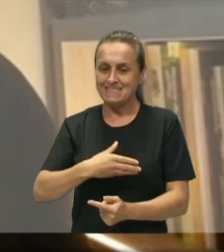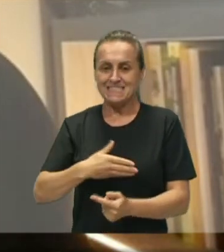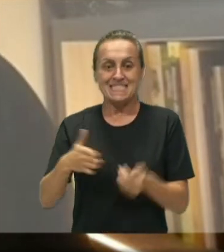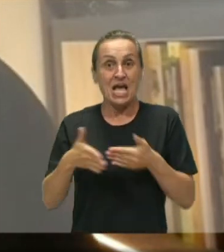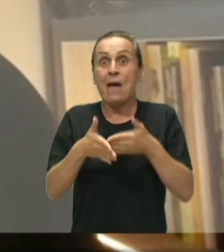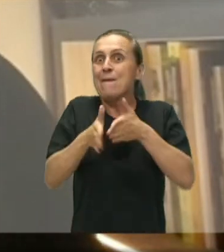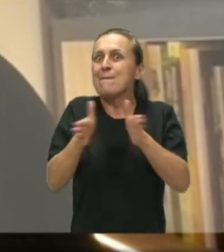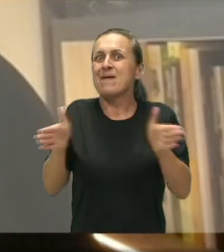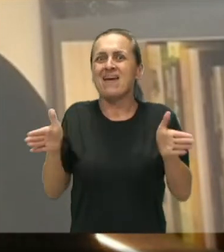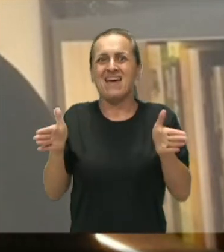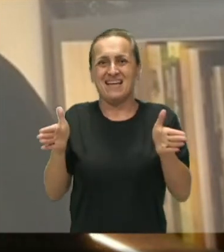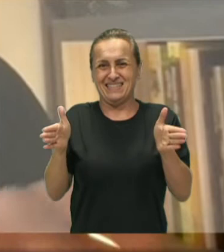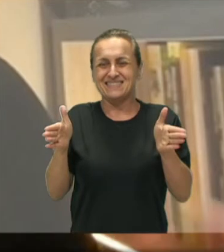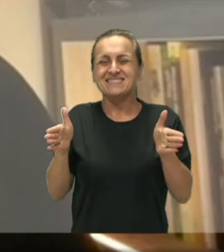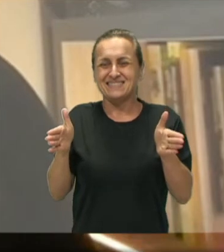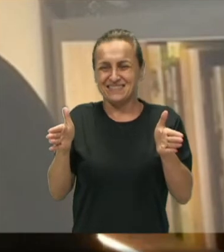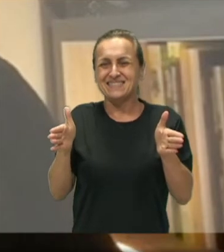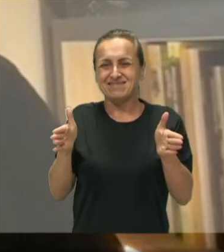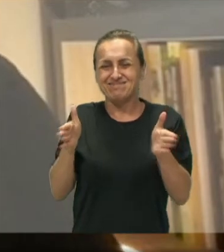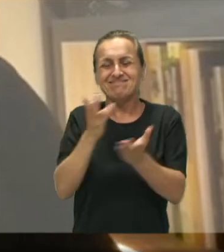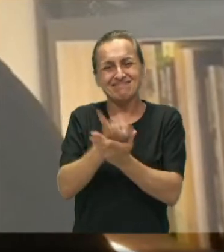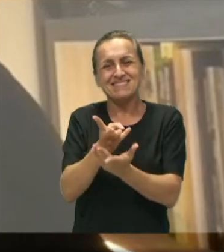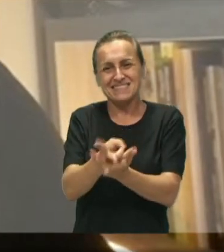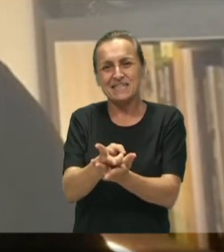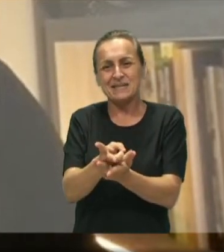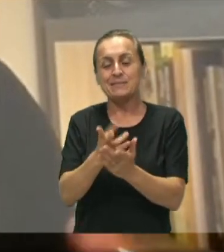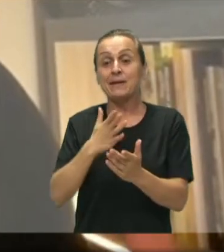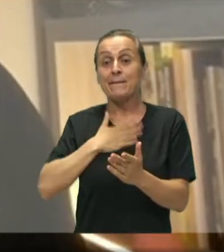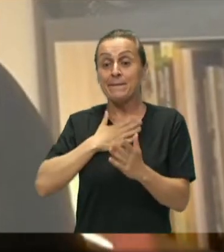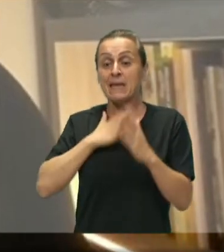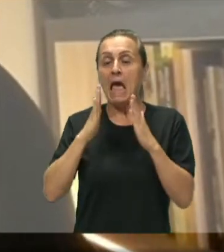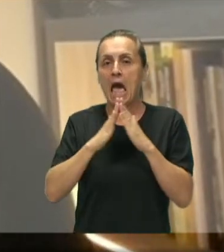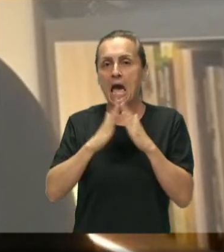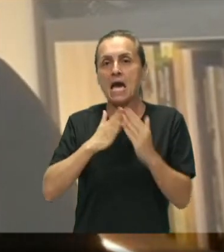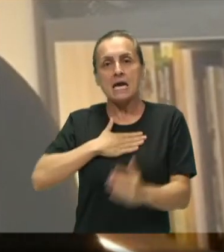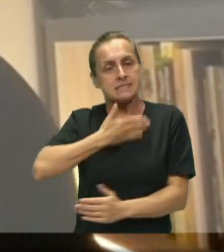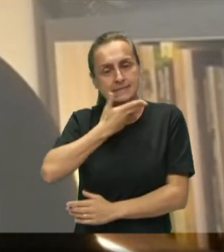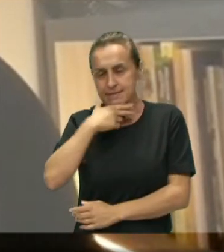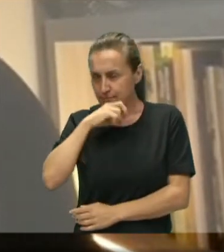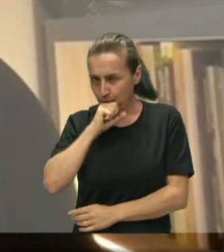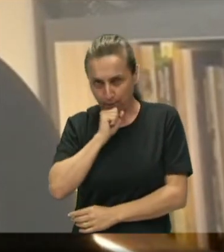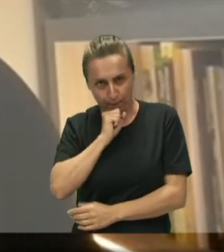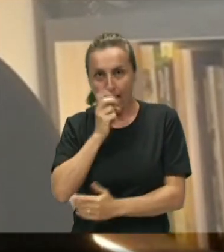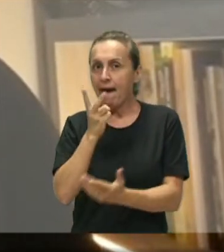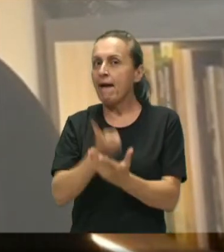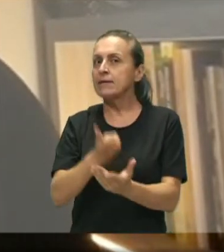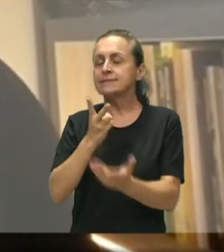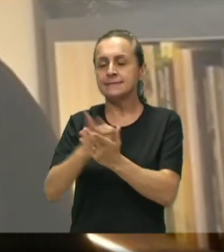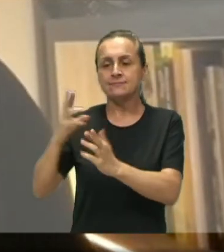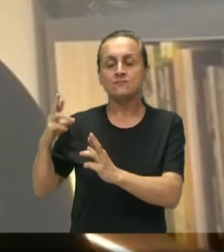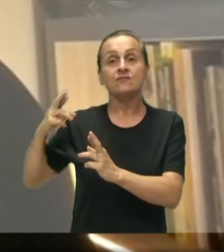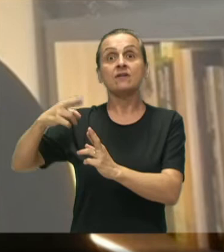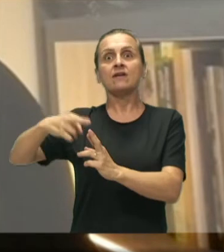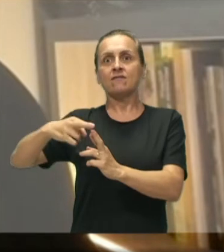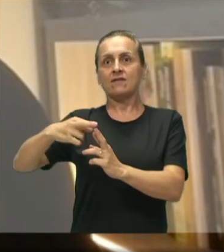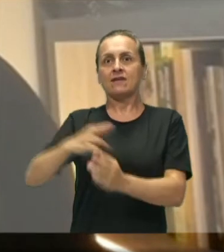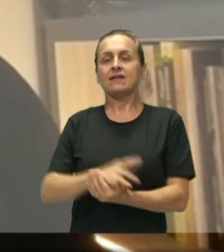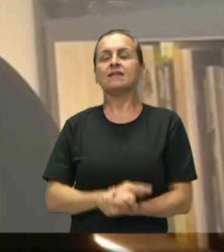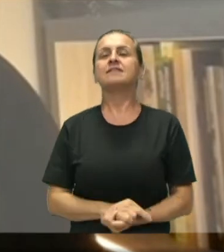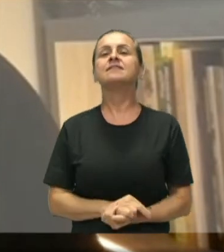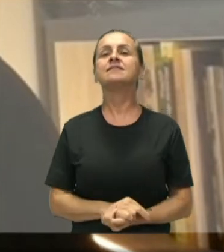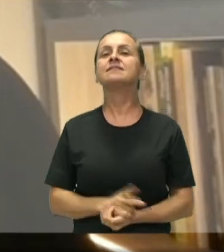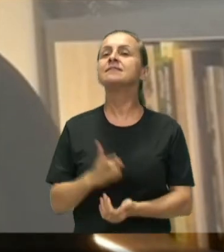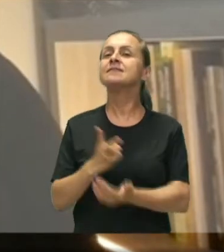exposta a e lá em casa tendo meu pai como a grande referência Eu sempre